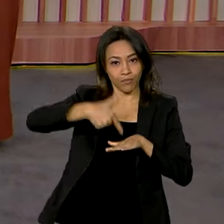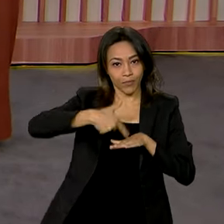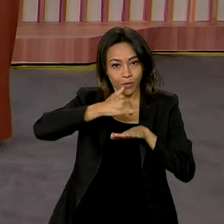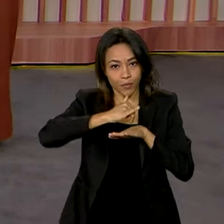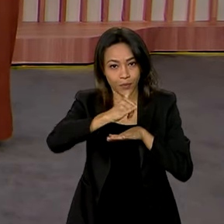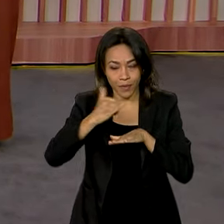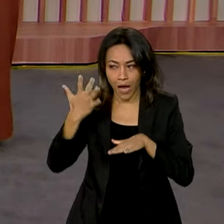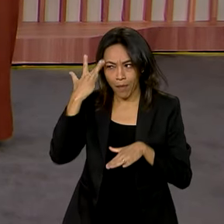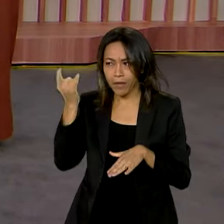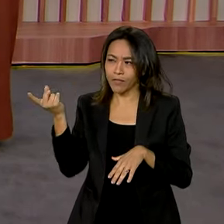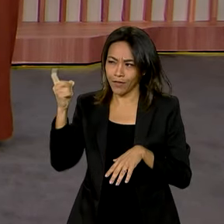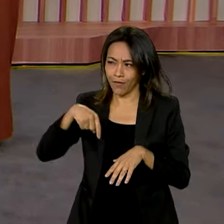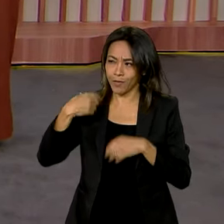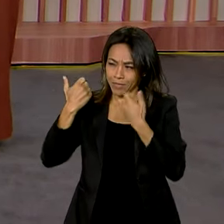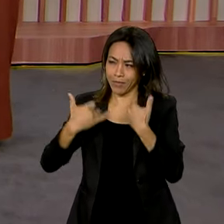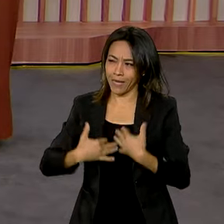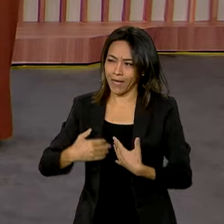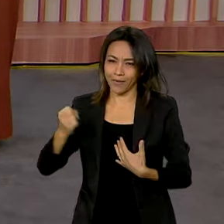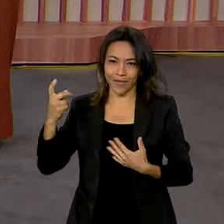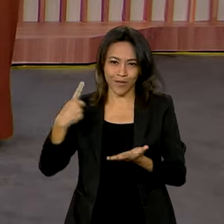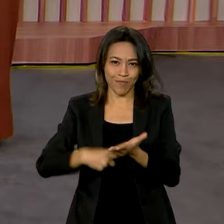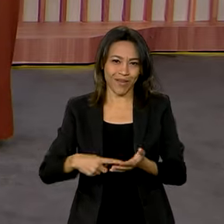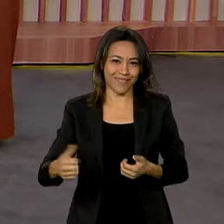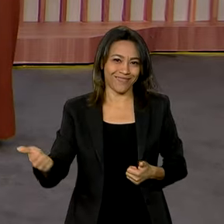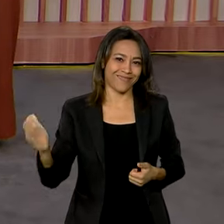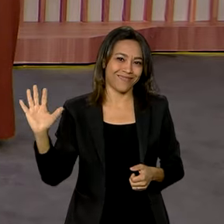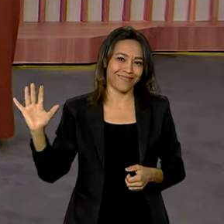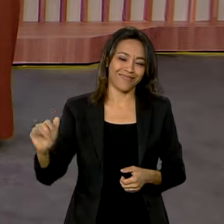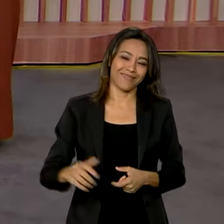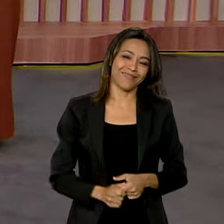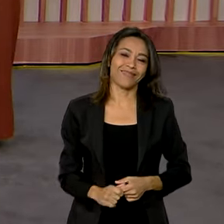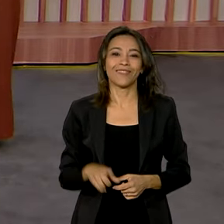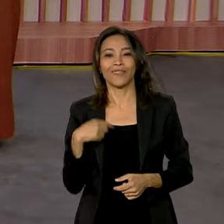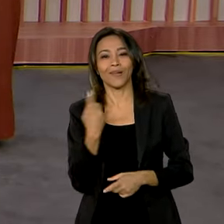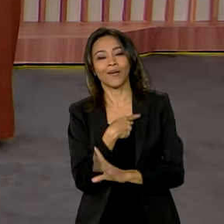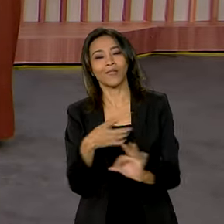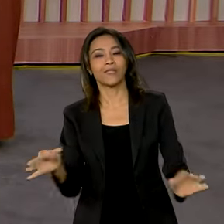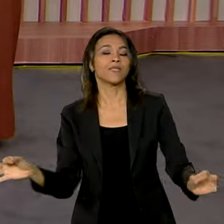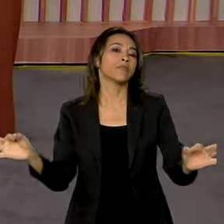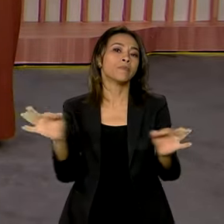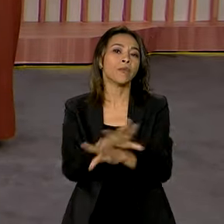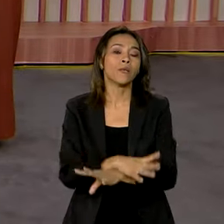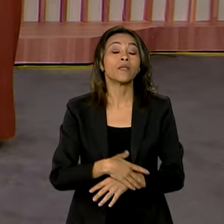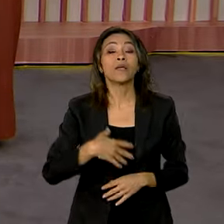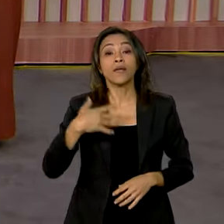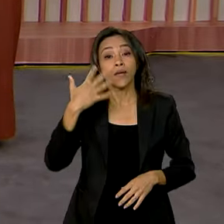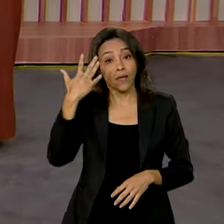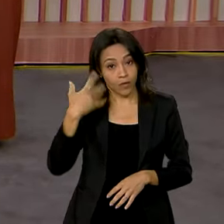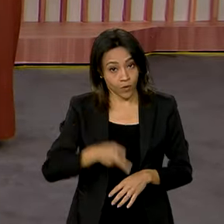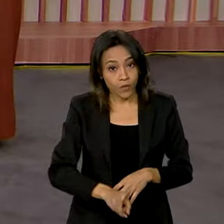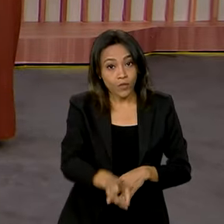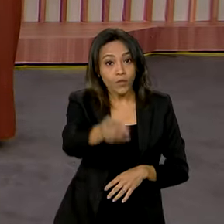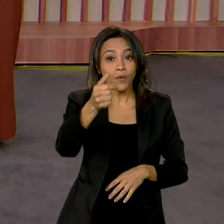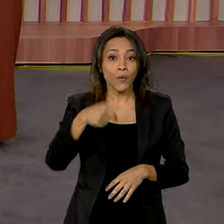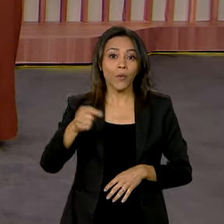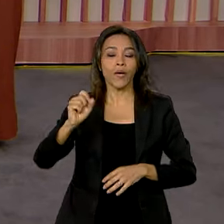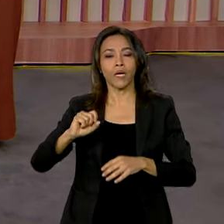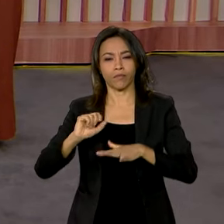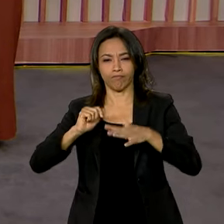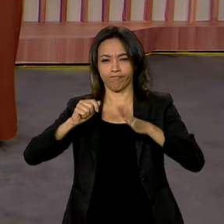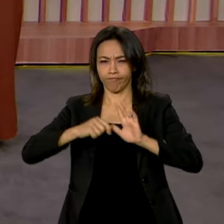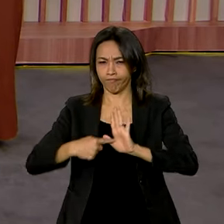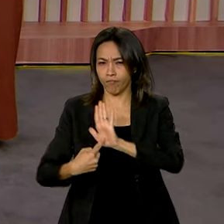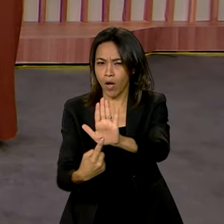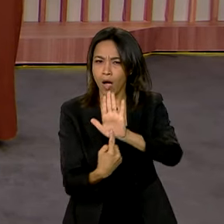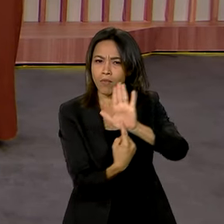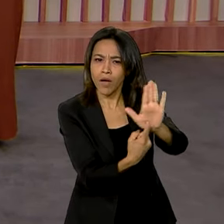para contar para a gente os detalhes. Fechado. Obrigada. E o Brasil em Dia fica por aqui, mas o Canal Gov segue com a programação, mostrando todas